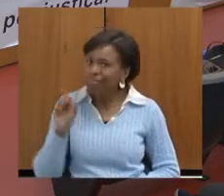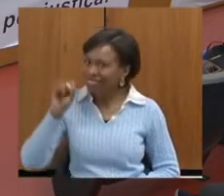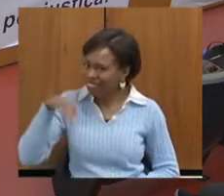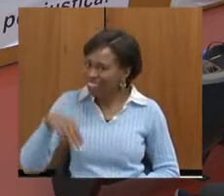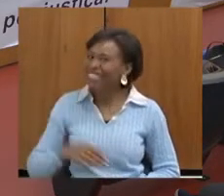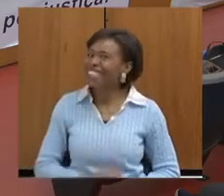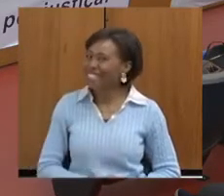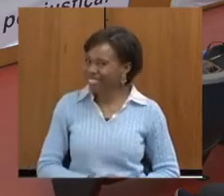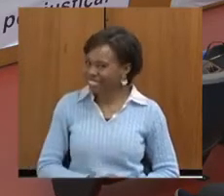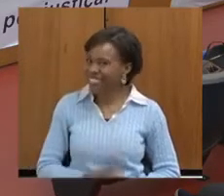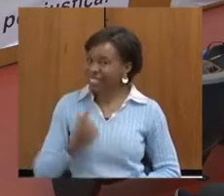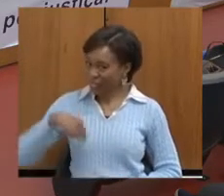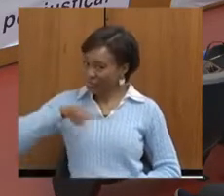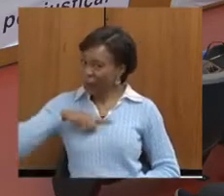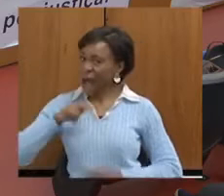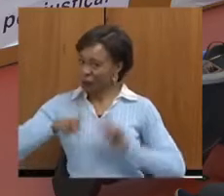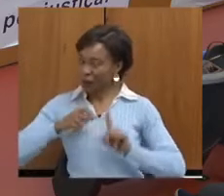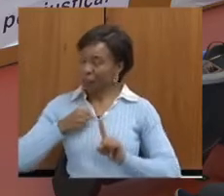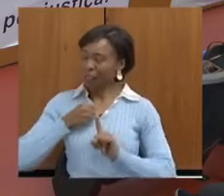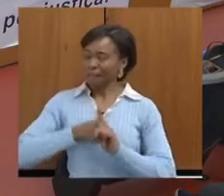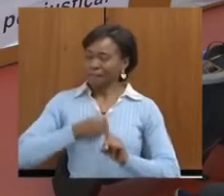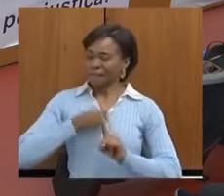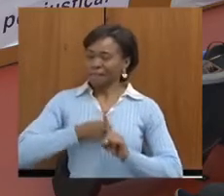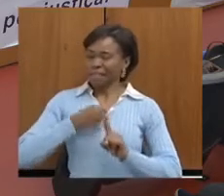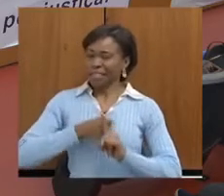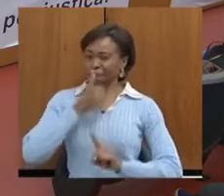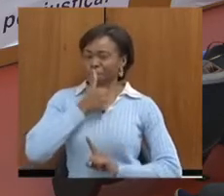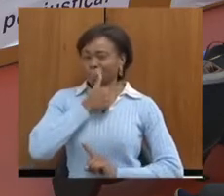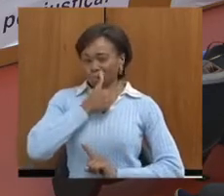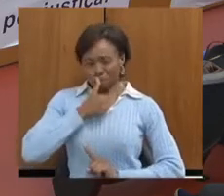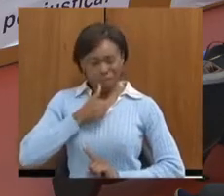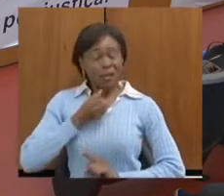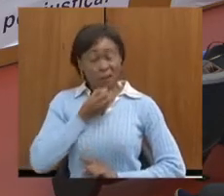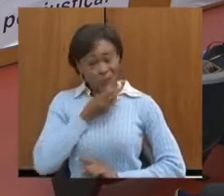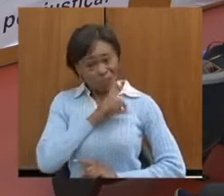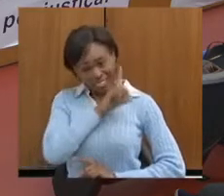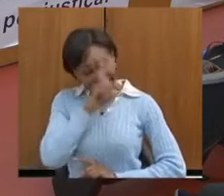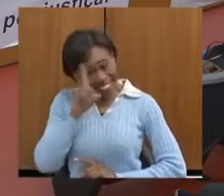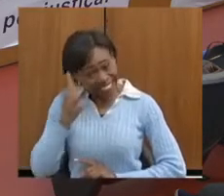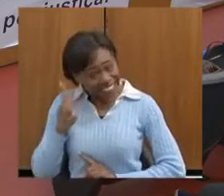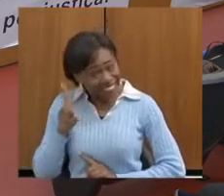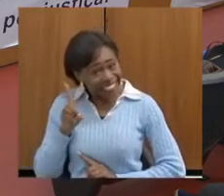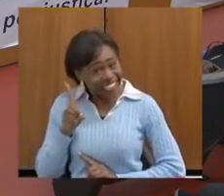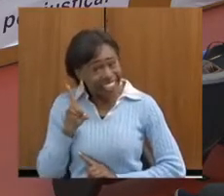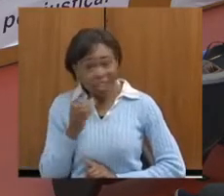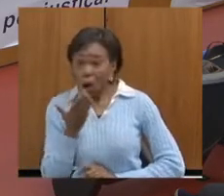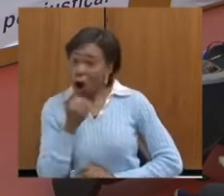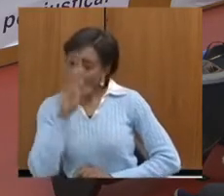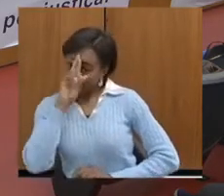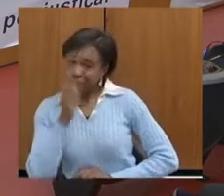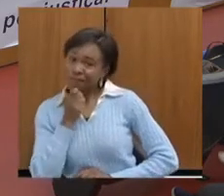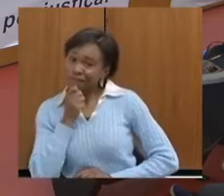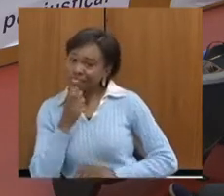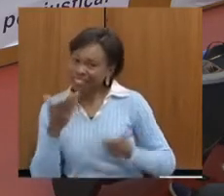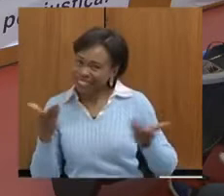nós estamos povo de luta Bom dia ainda eu não almoçamos